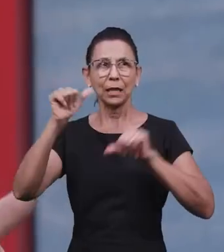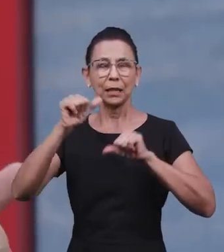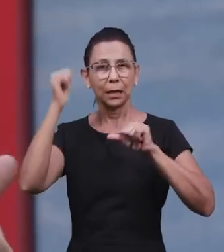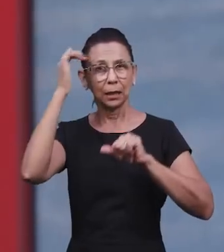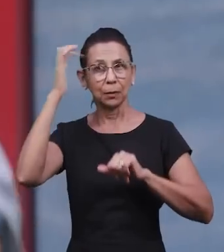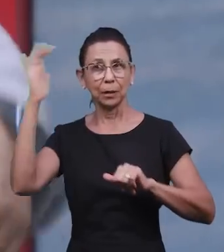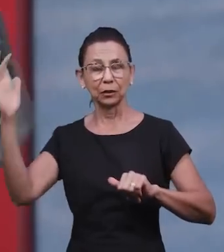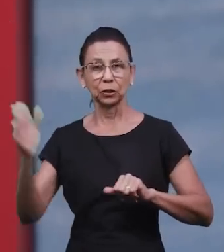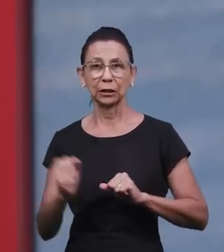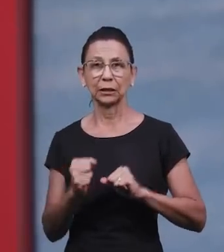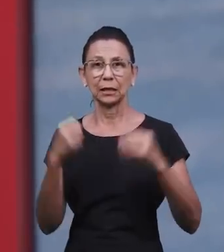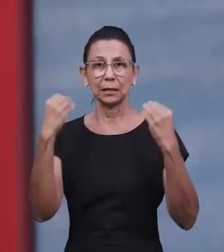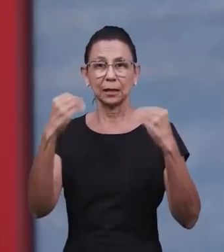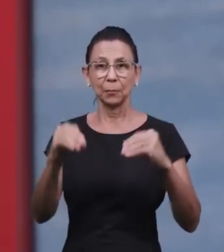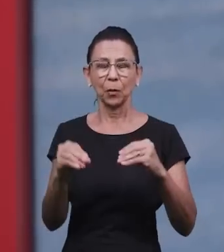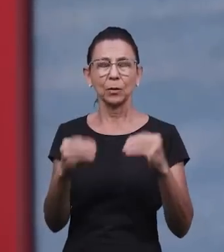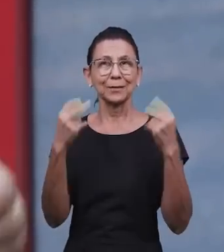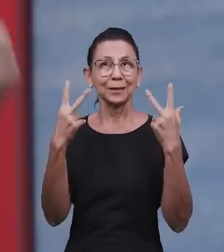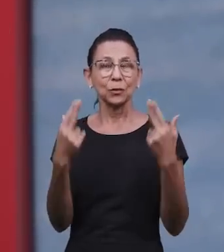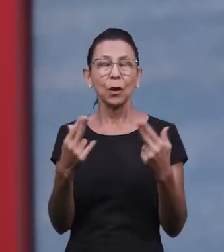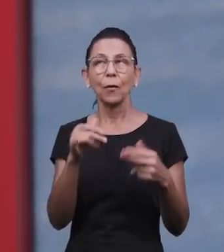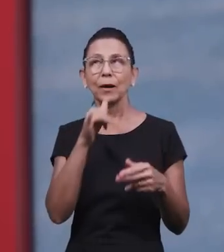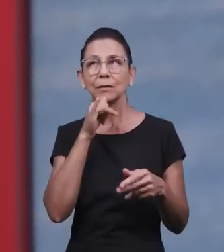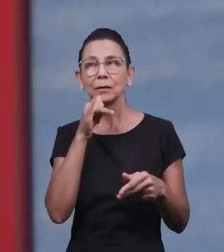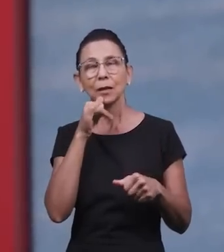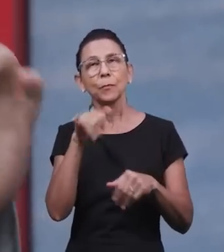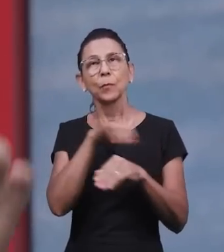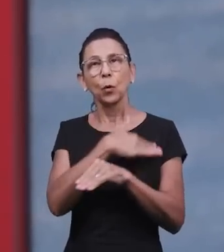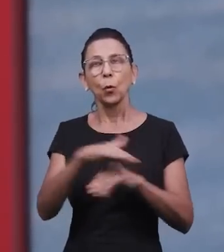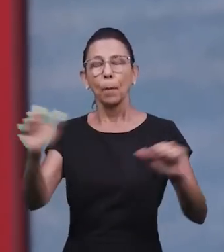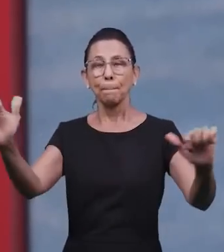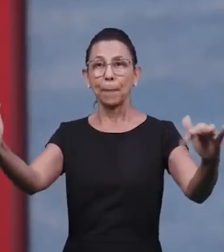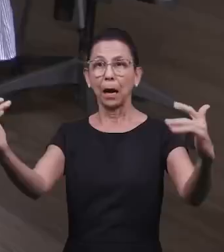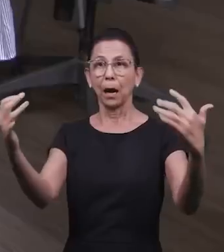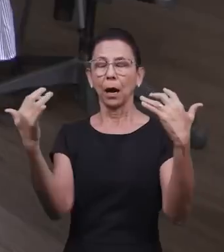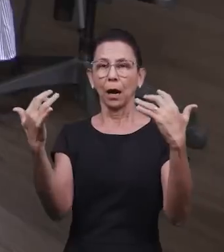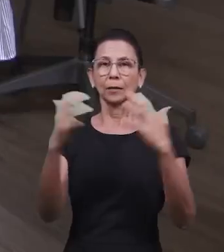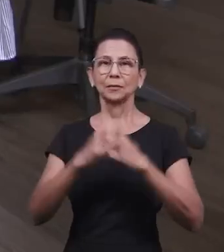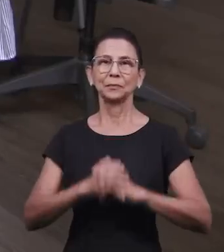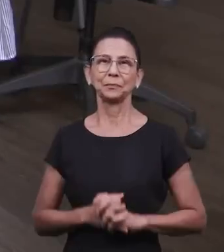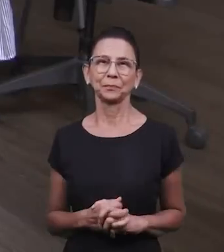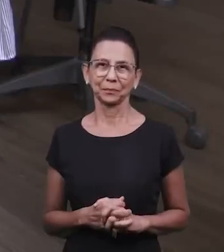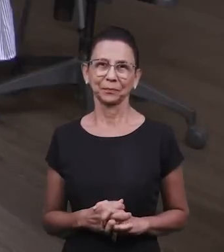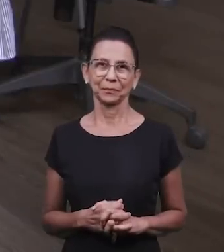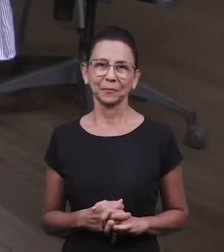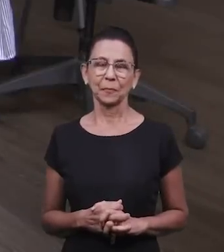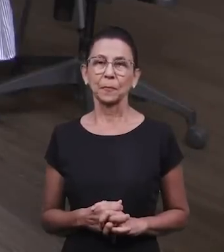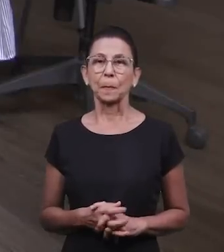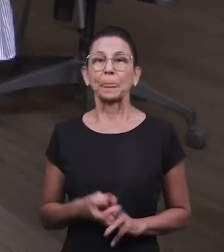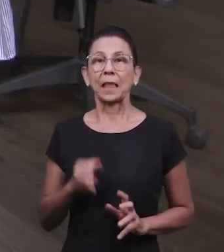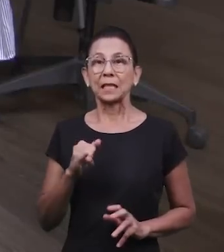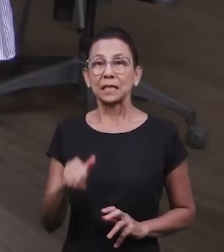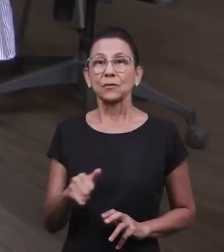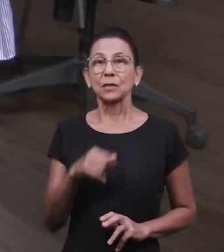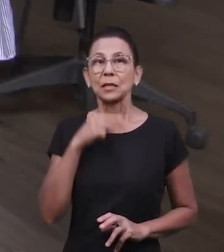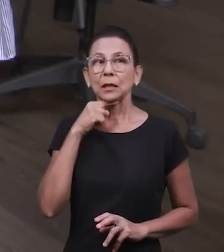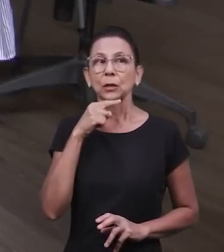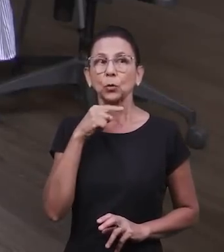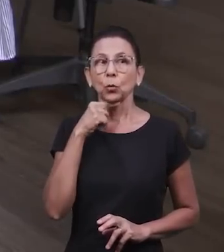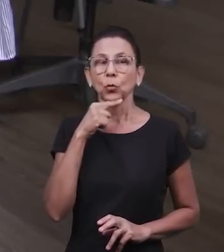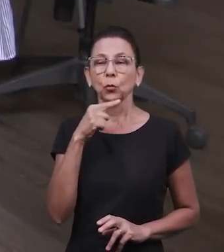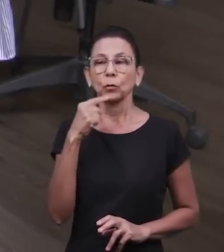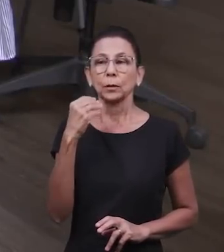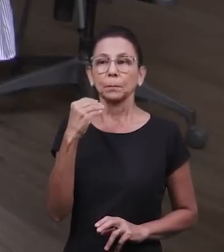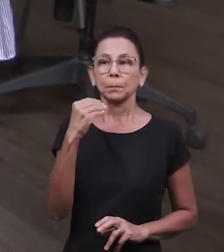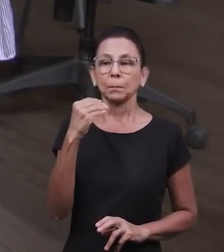você vai postar. Agora, ficou dúvida? Se você está na dúvida, não posta. Eu sempre falo isso, na dúvida não poste.